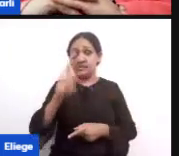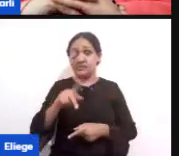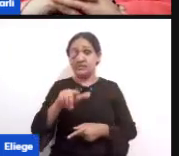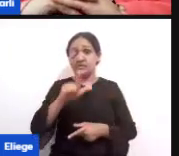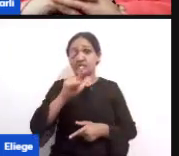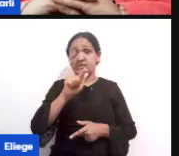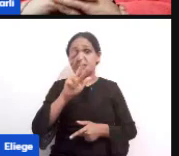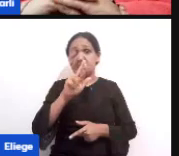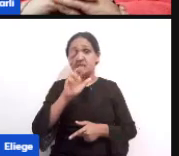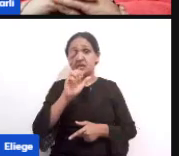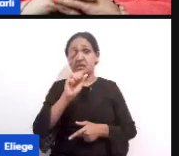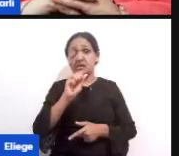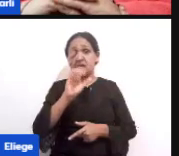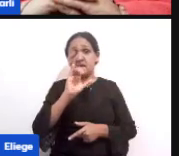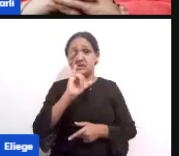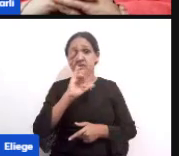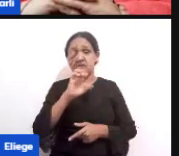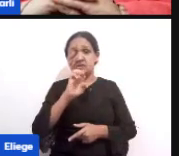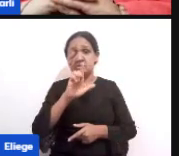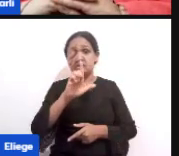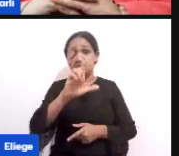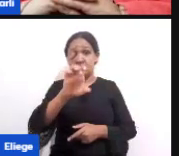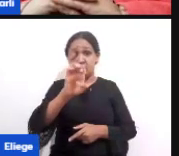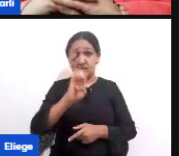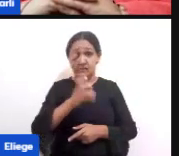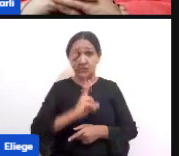vai dar continuidade à nossa reflexão.